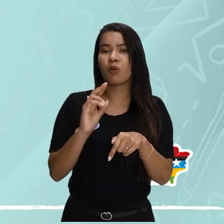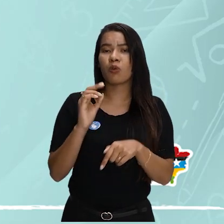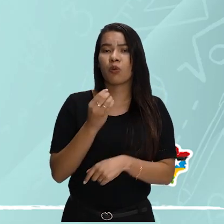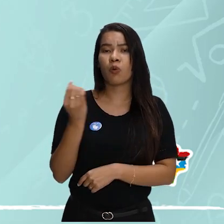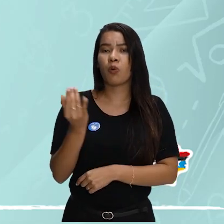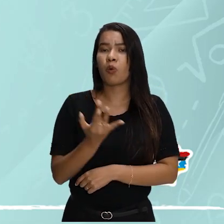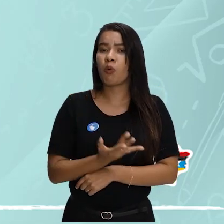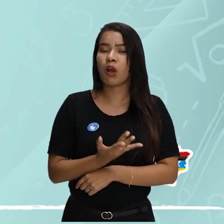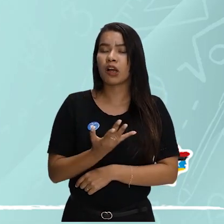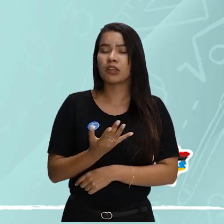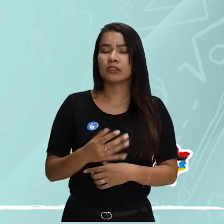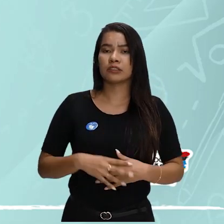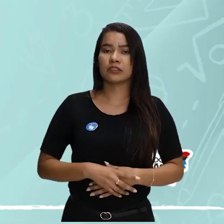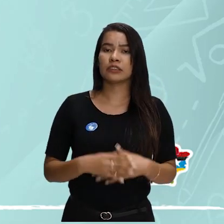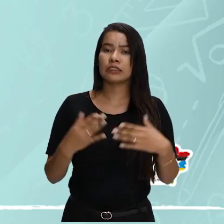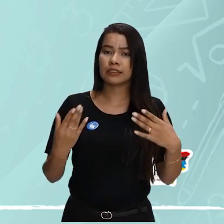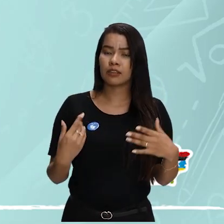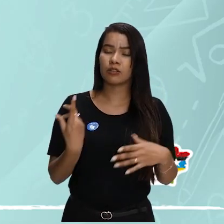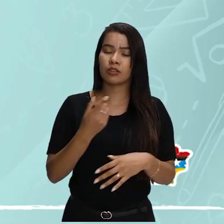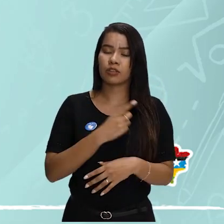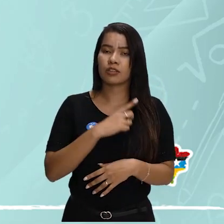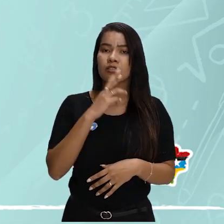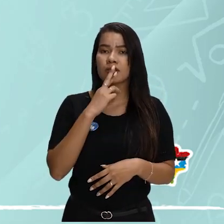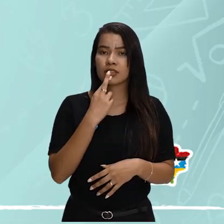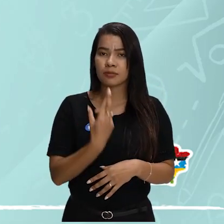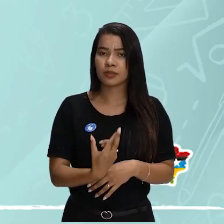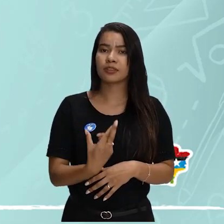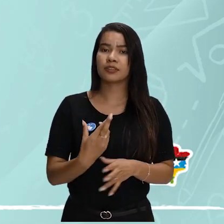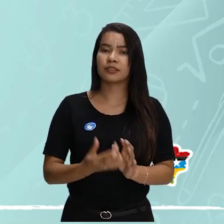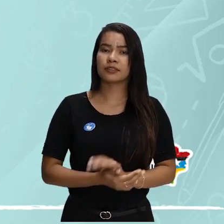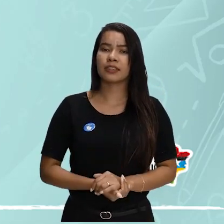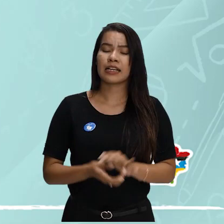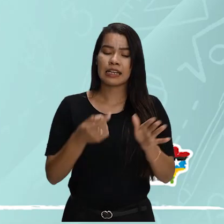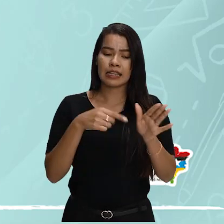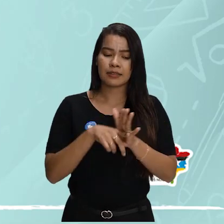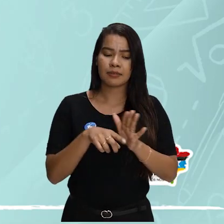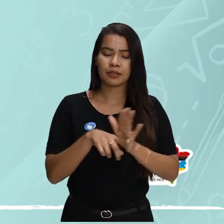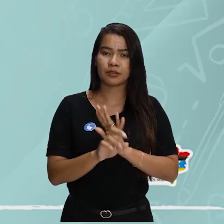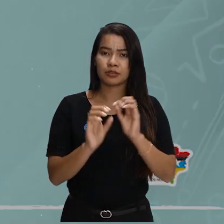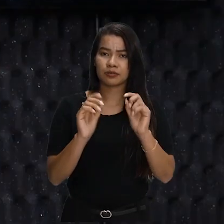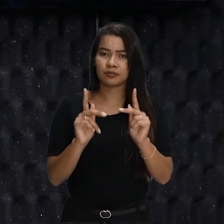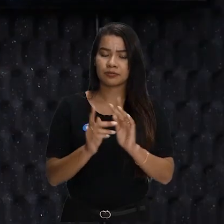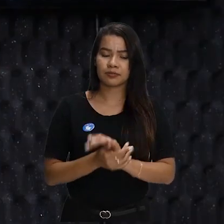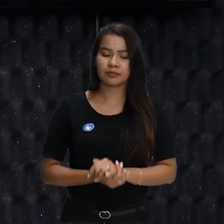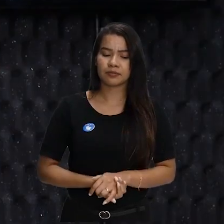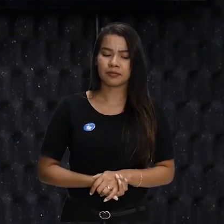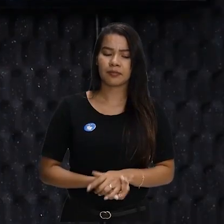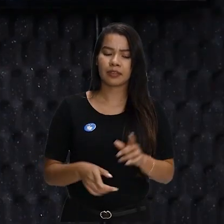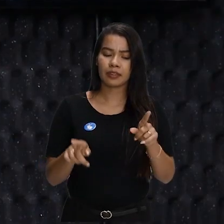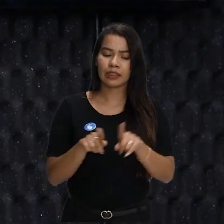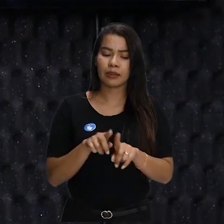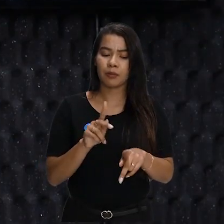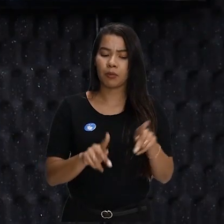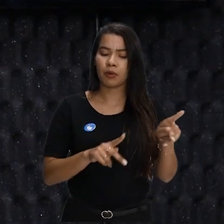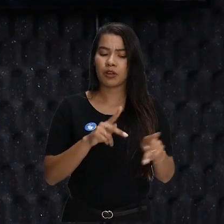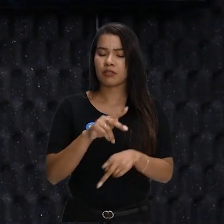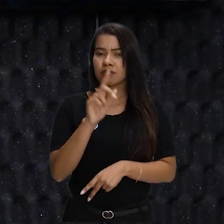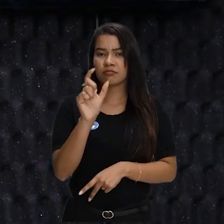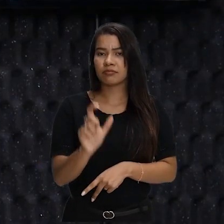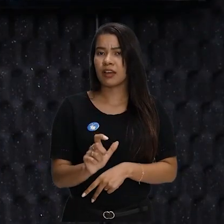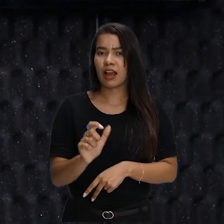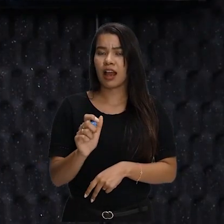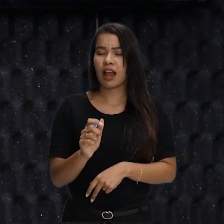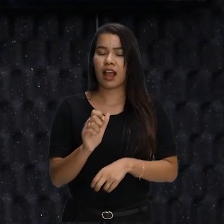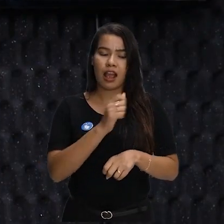Tá? Então, vamos responder a essas perguntas aí. Ó, galera, a população são os alunos do terceiro